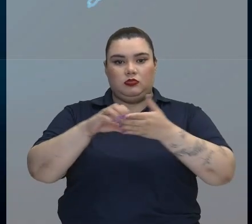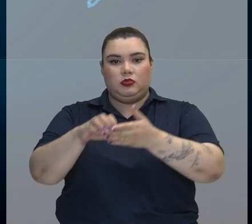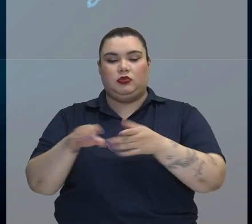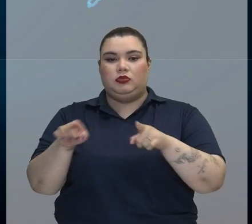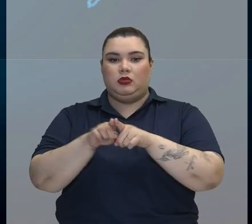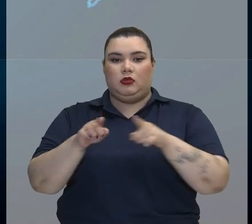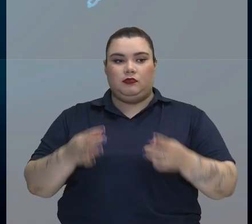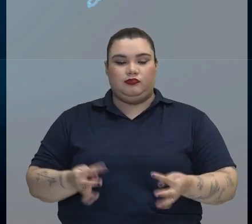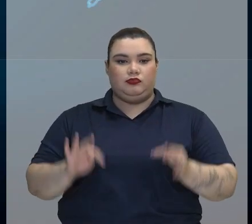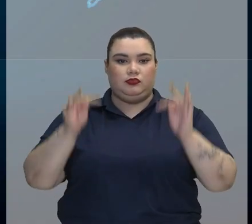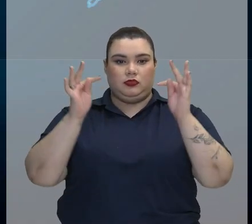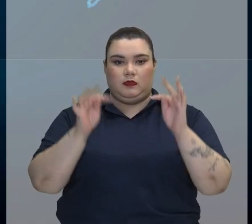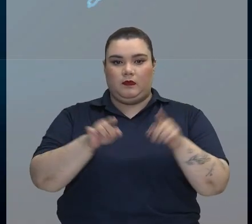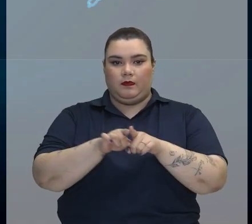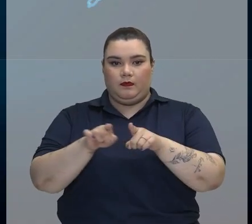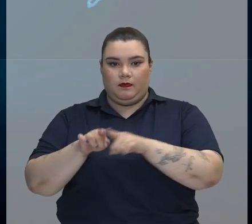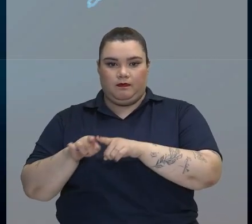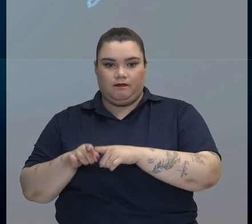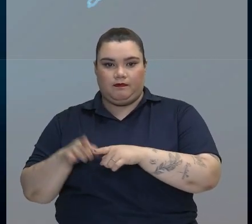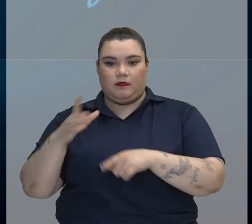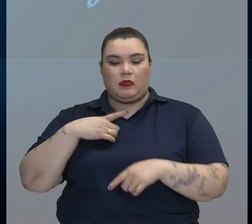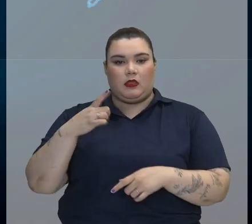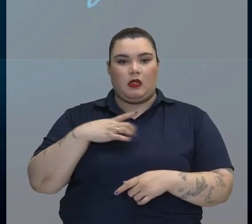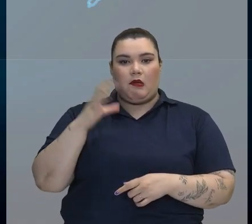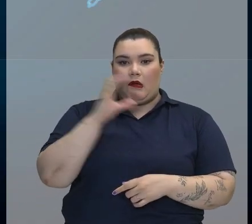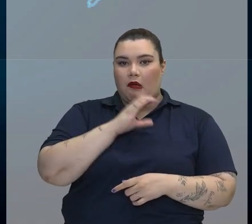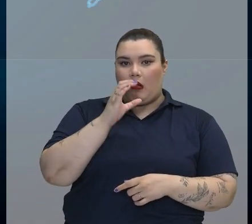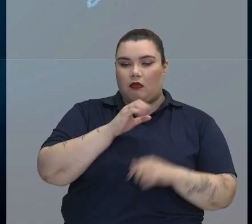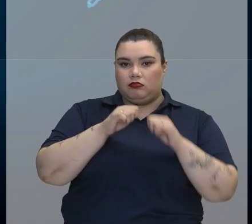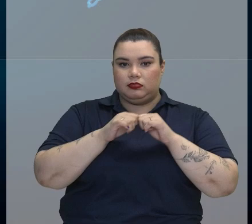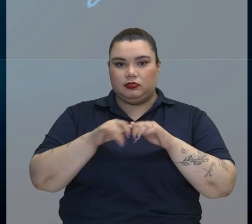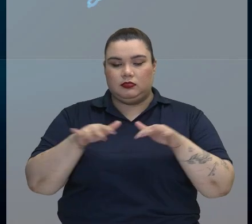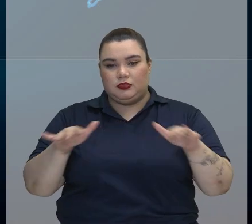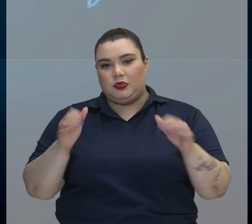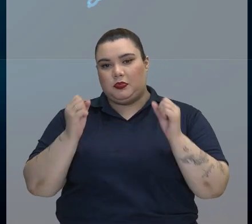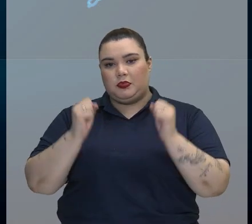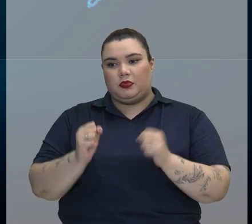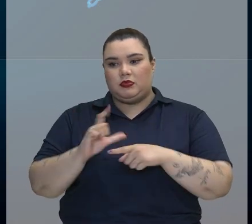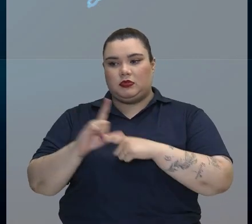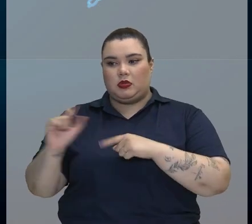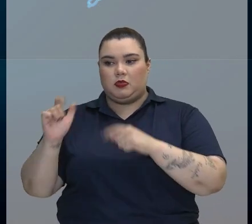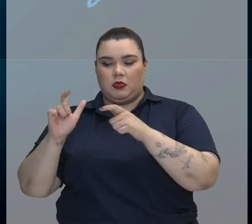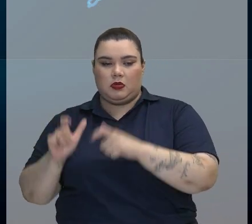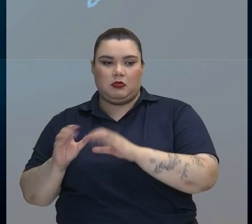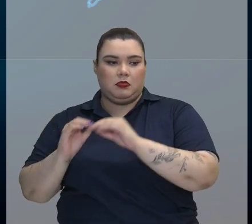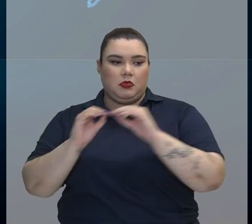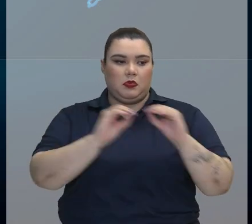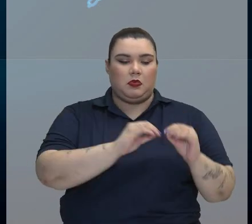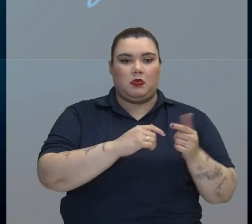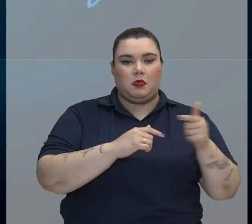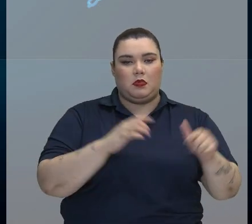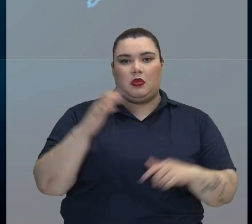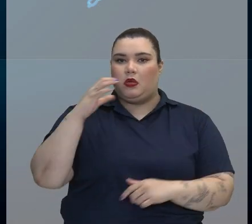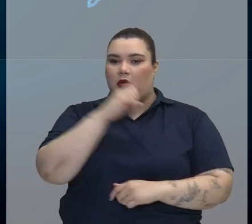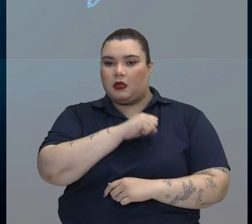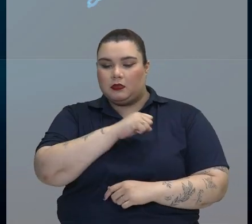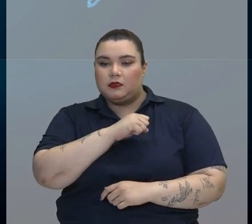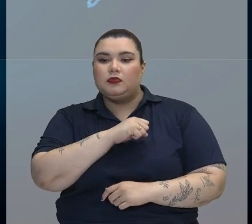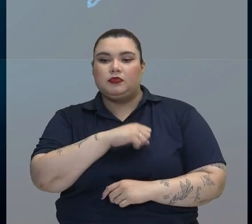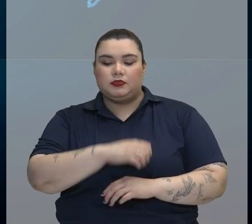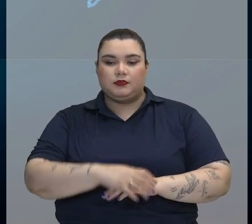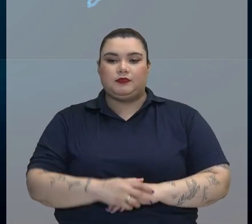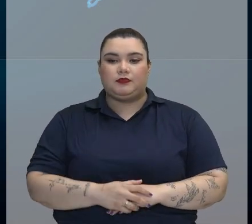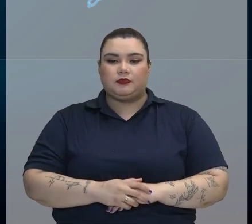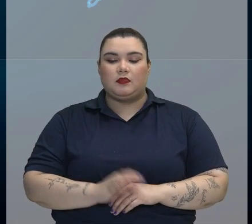mais modernizados, cada vez estão mais rápidos, e a gente pode sair de um lugar para o outro muito mais rapidamente.